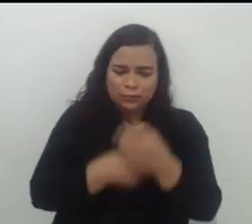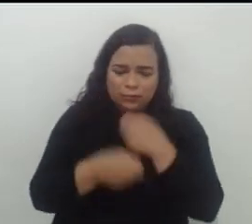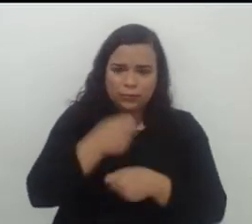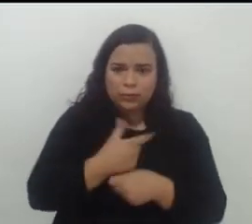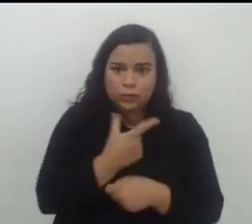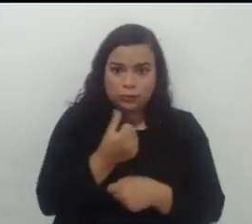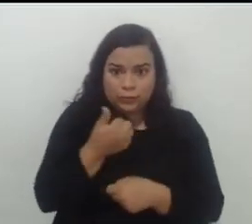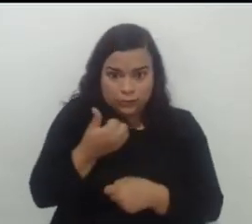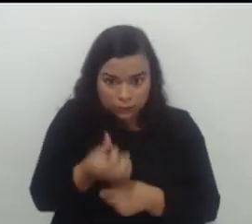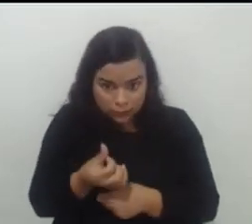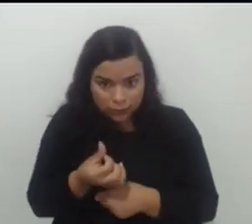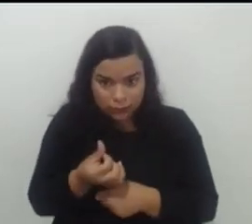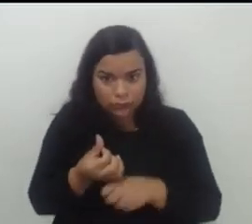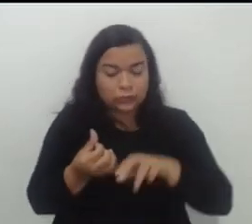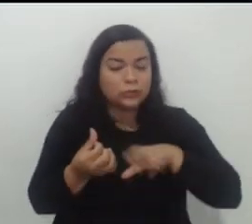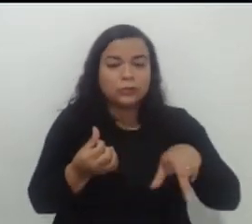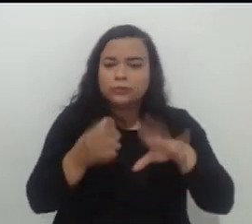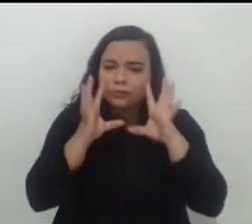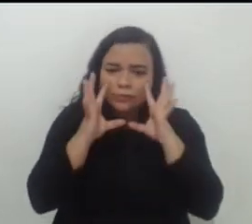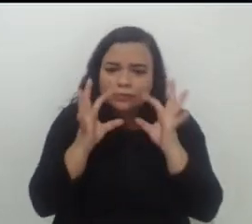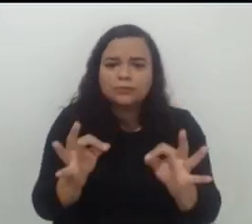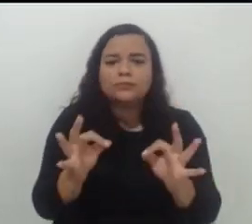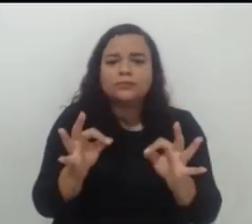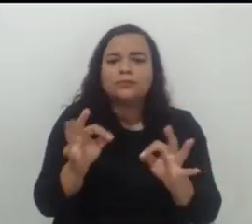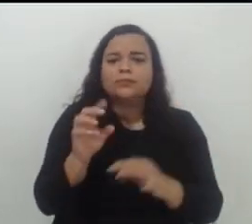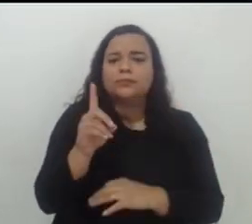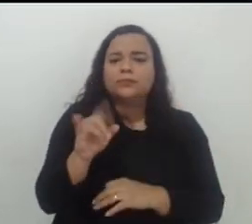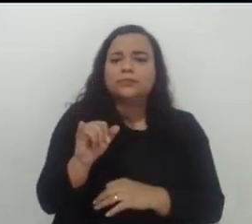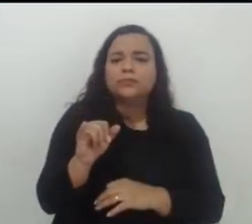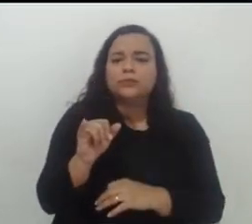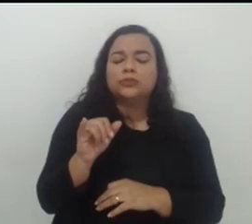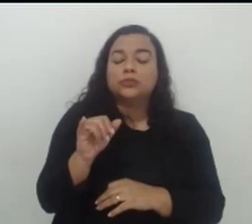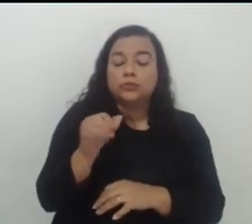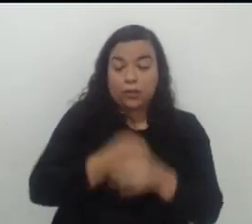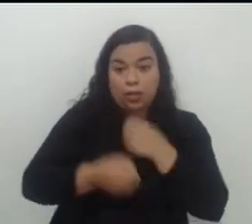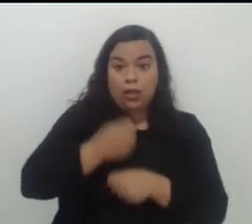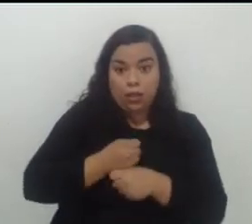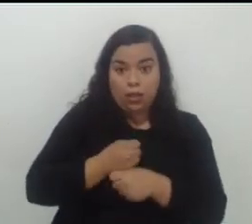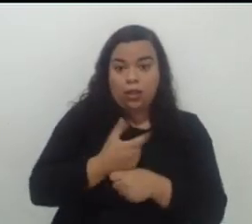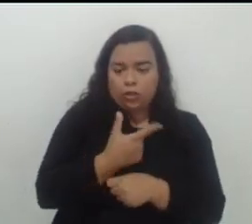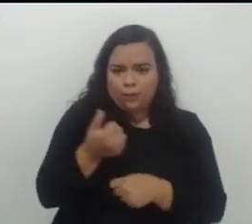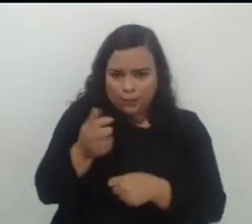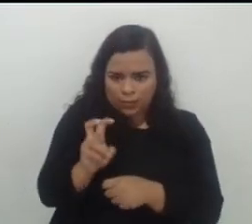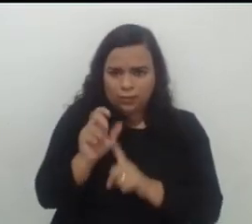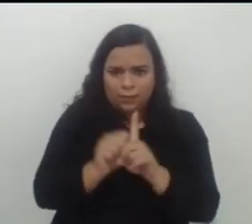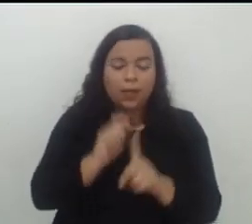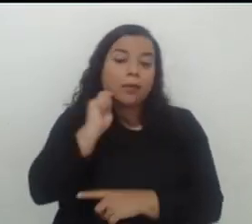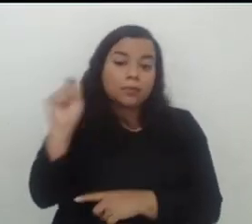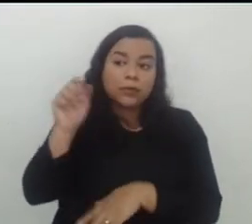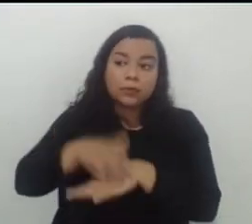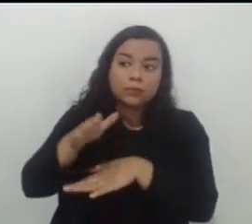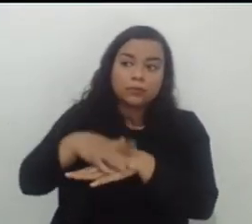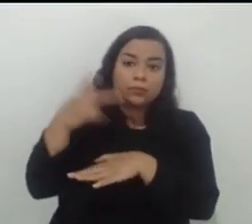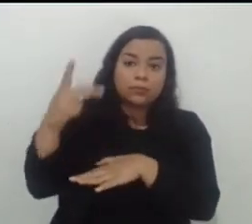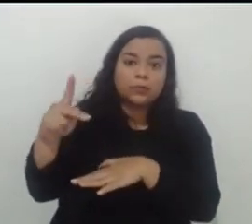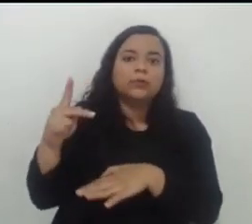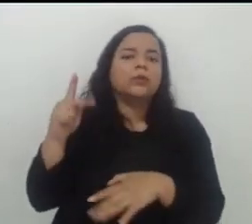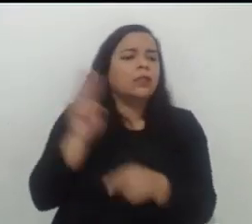7/4/2016 e não de abril de 2015, como defendeu a autora a todo